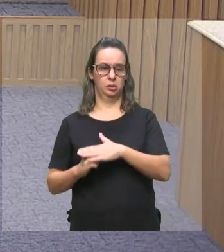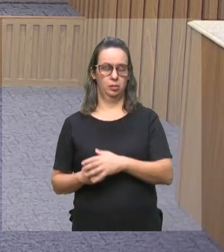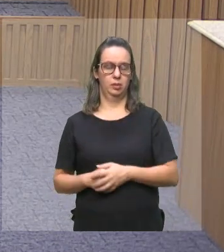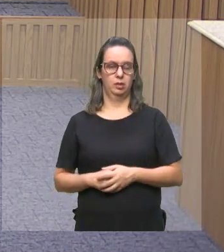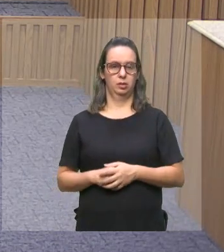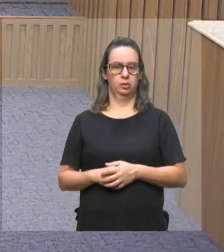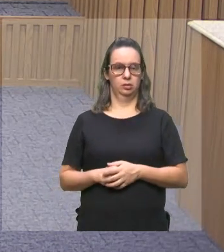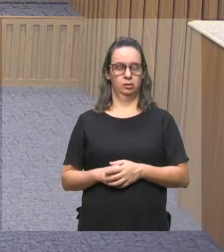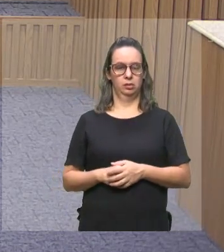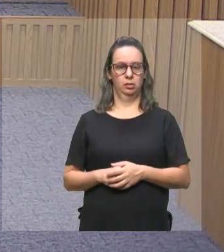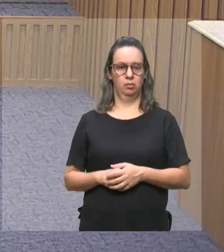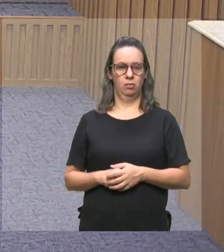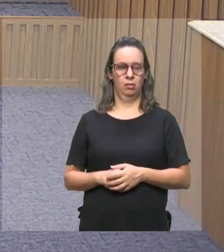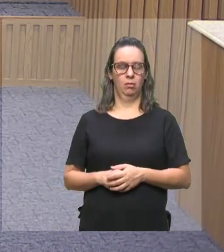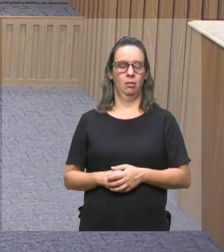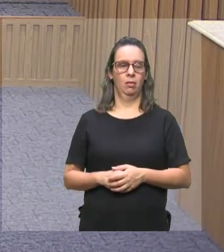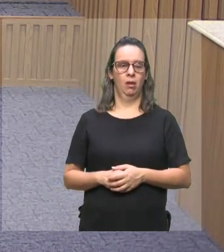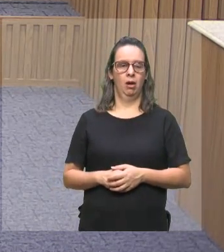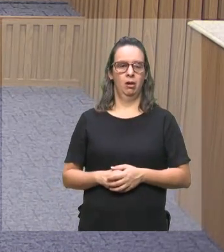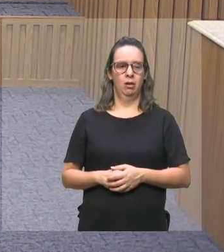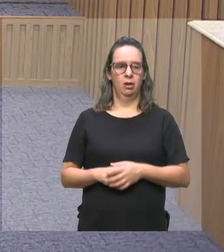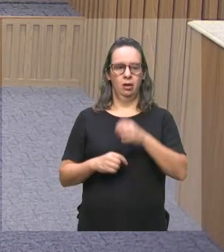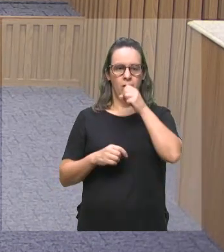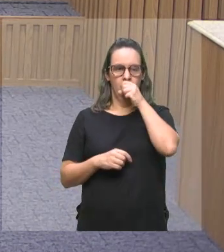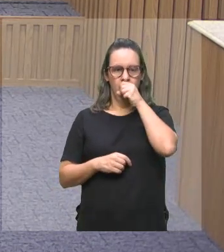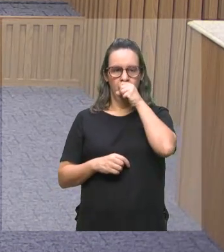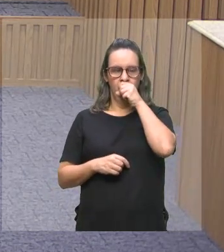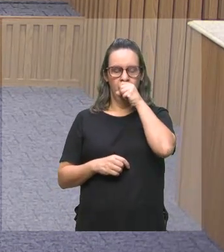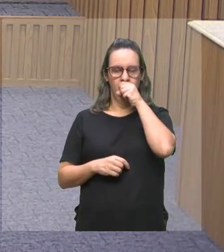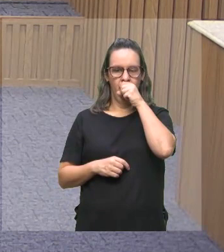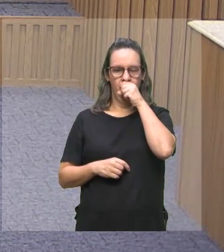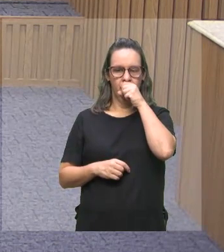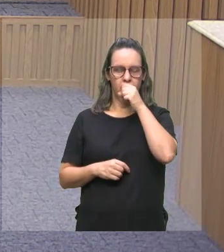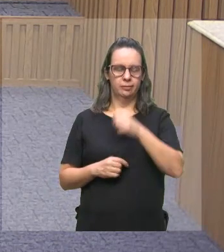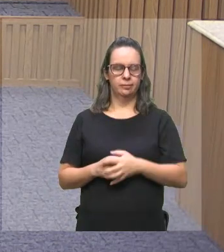deve ser o objetivo de todos nós. Muito obrigado.